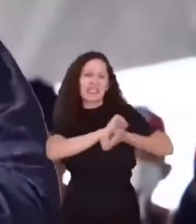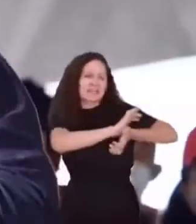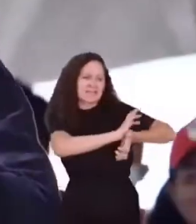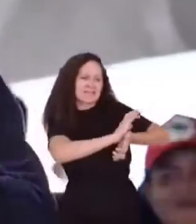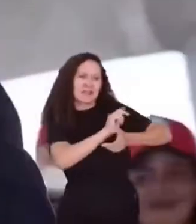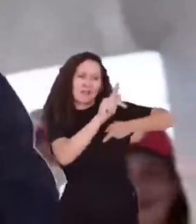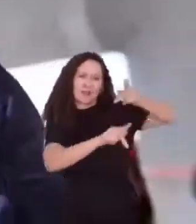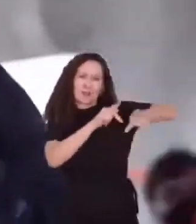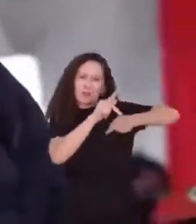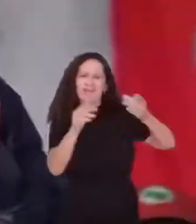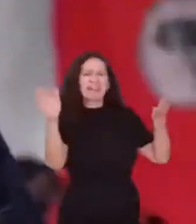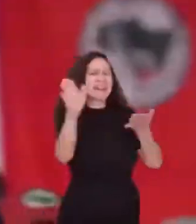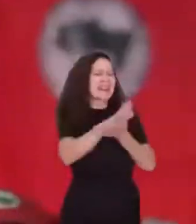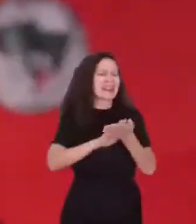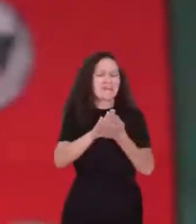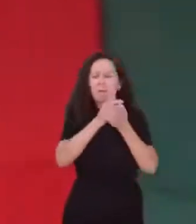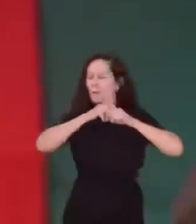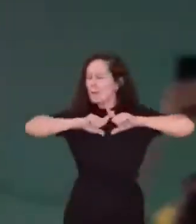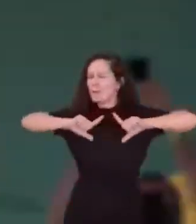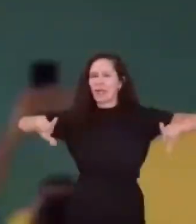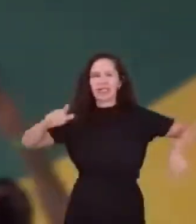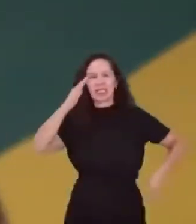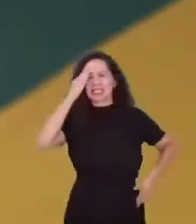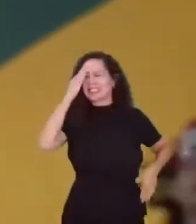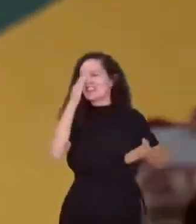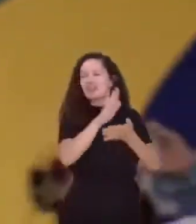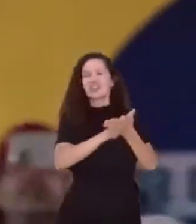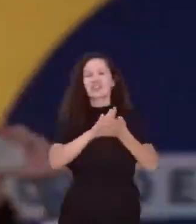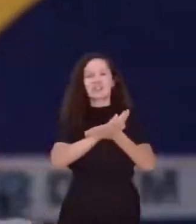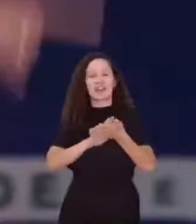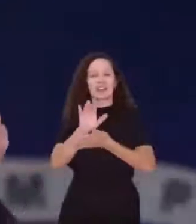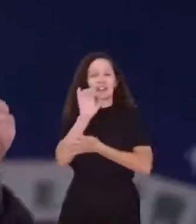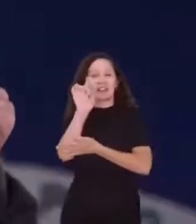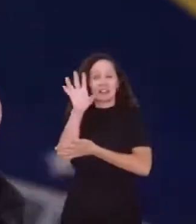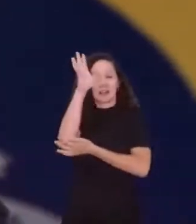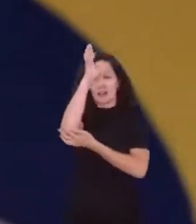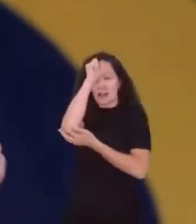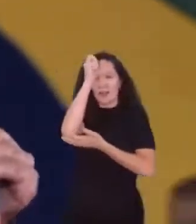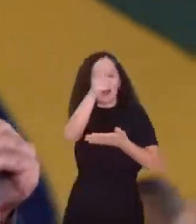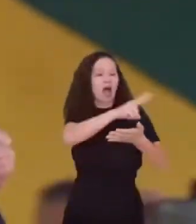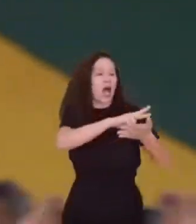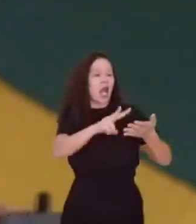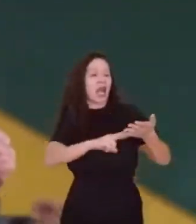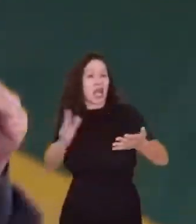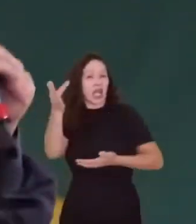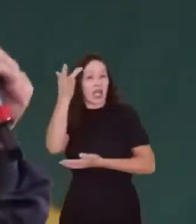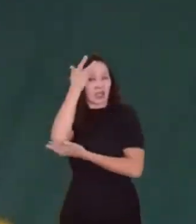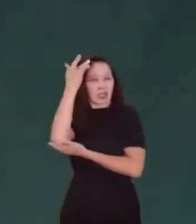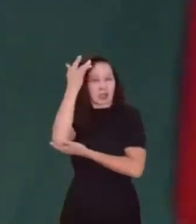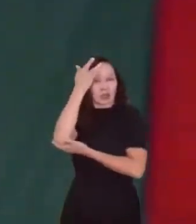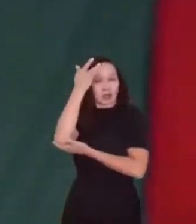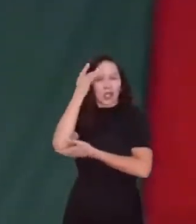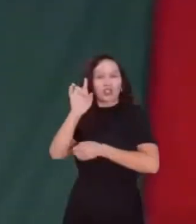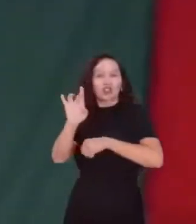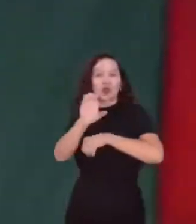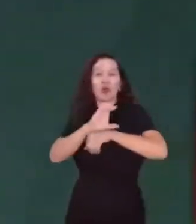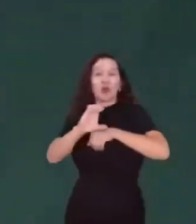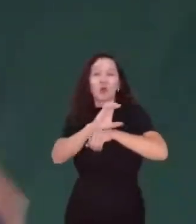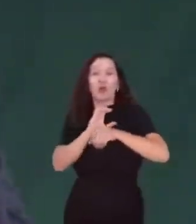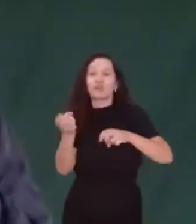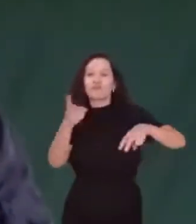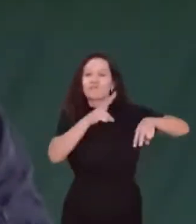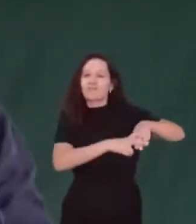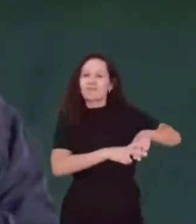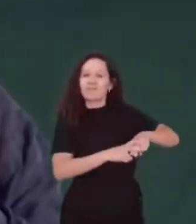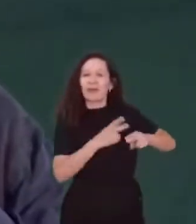Nada! Ele mal e porcamente aprendeu a ler e decorar o Código Penal. Mesmo nos meus processos,